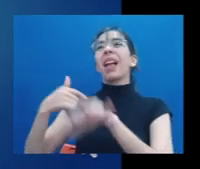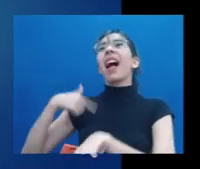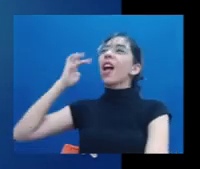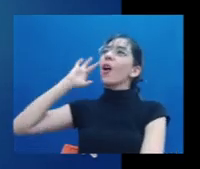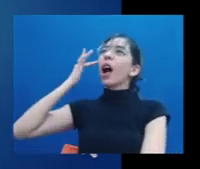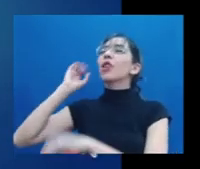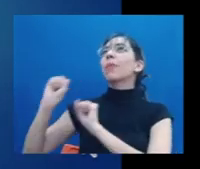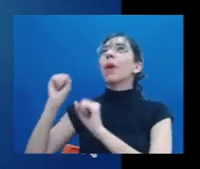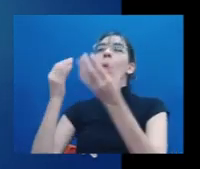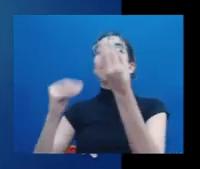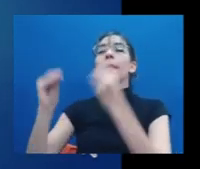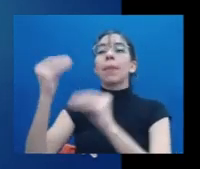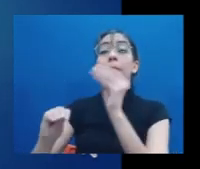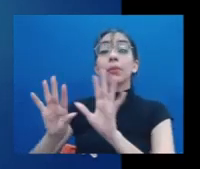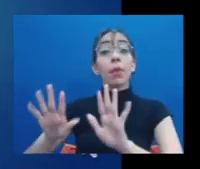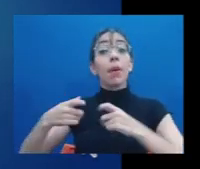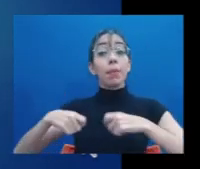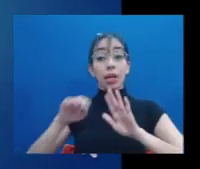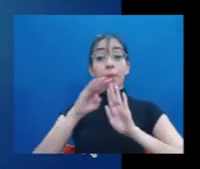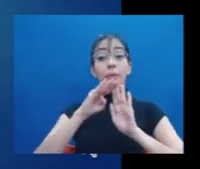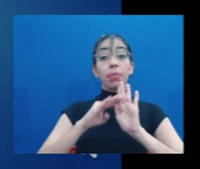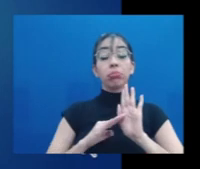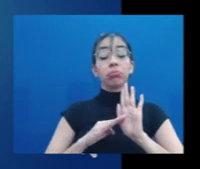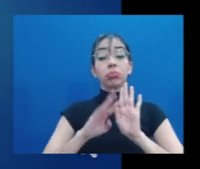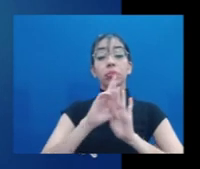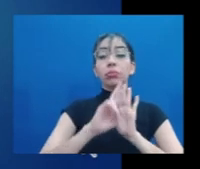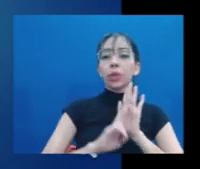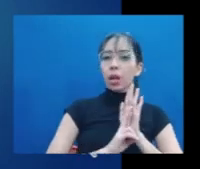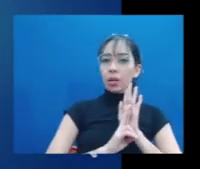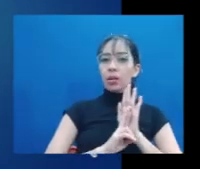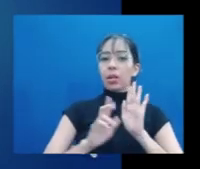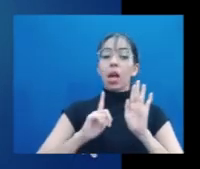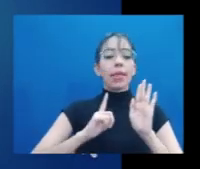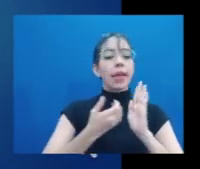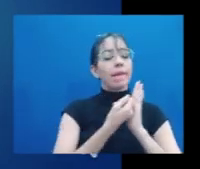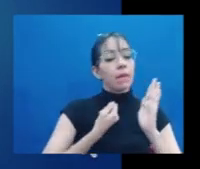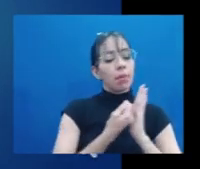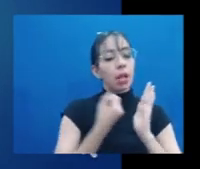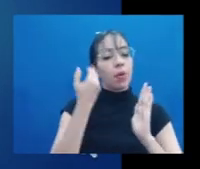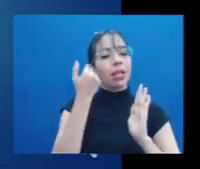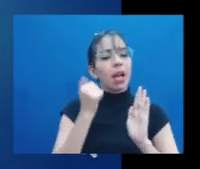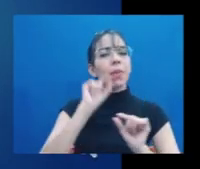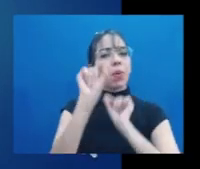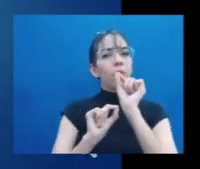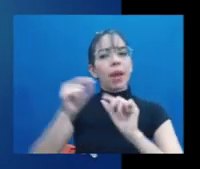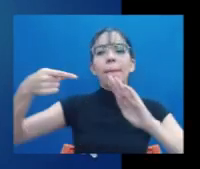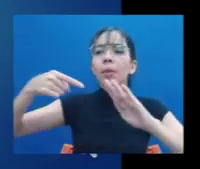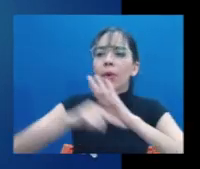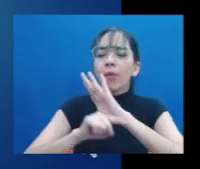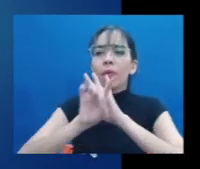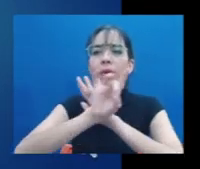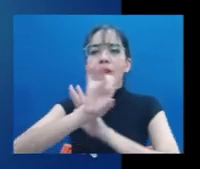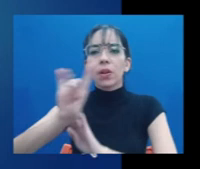nossa realidade. Então, o que, que é o bom senso? Ora, eu vou ter armazenado na geladeira só o que é imprescindível,